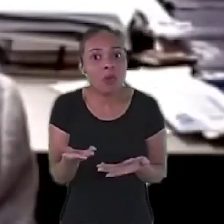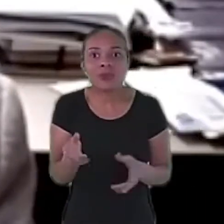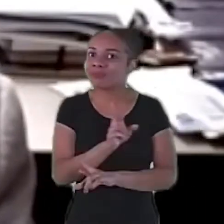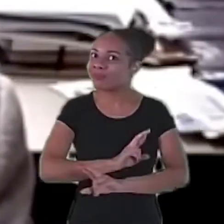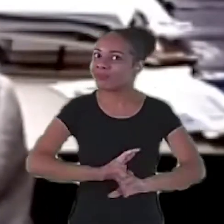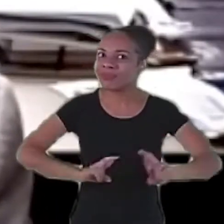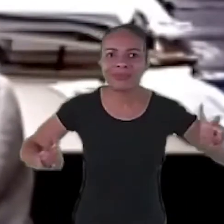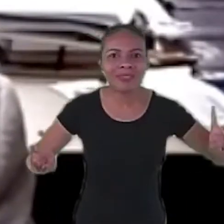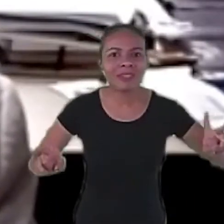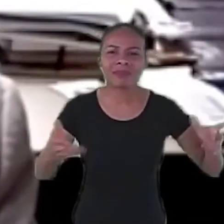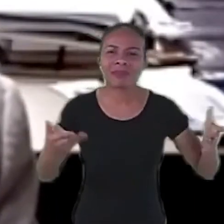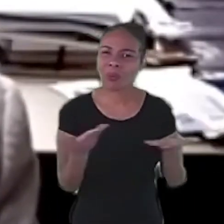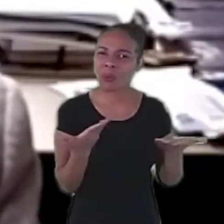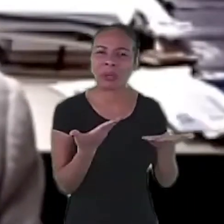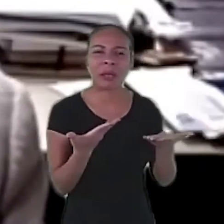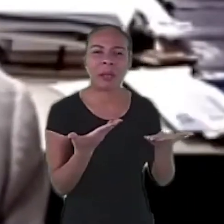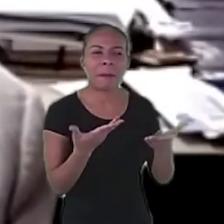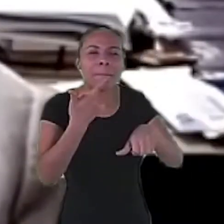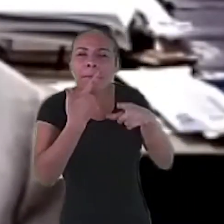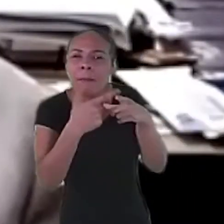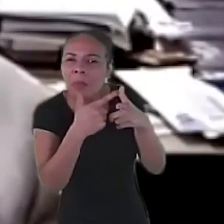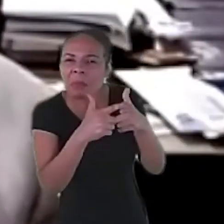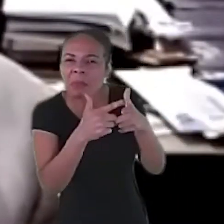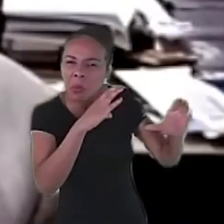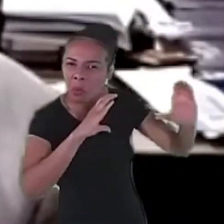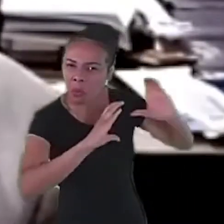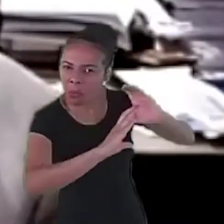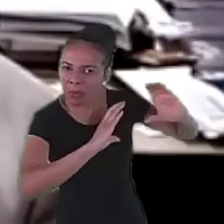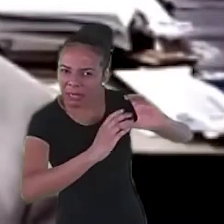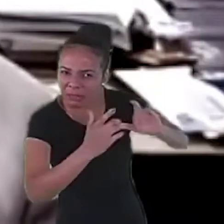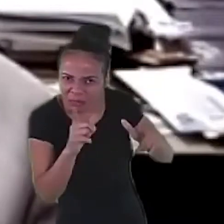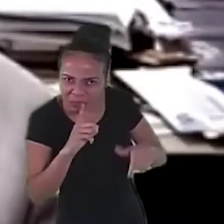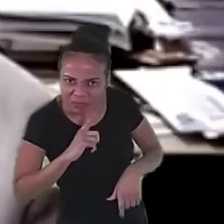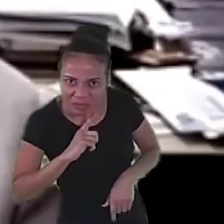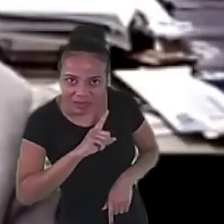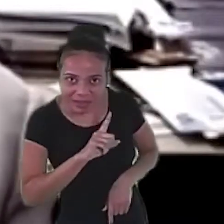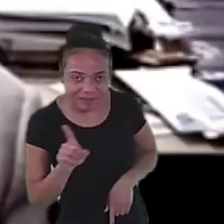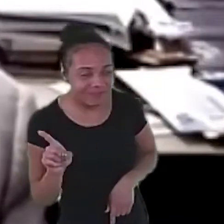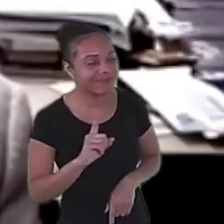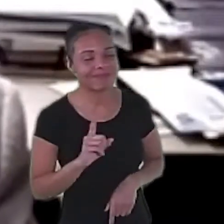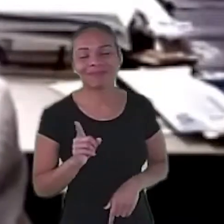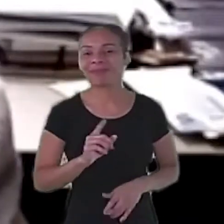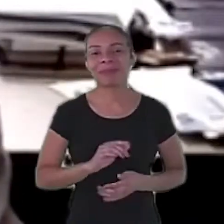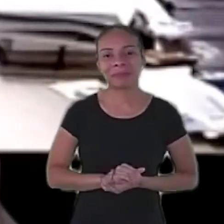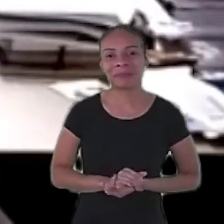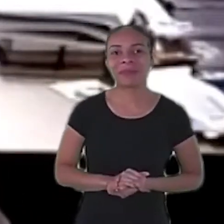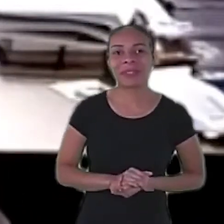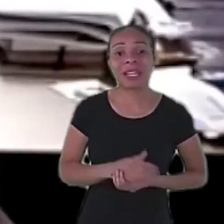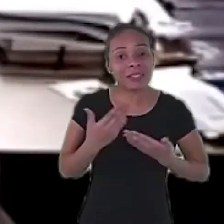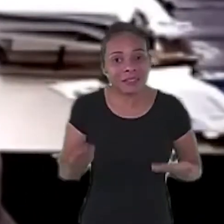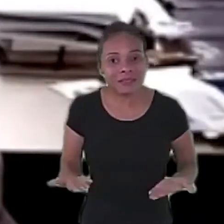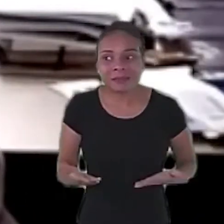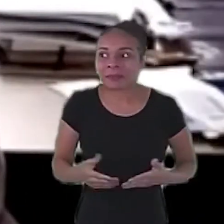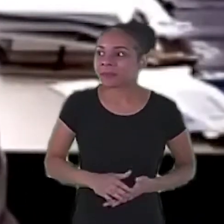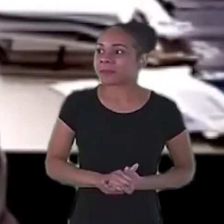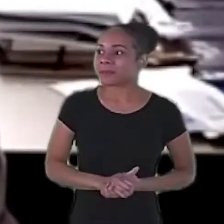não há nenhum problema de entendimento. E o econômico costurando tudo em primeiro